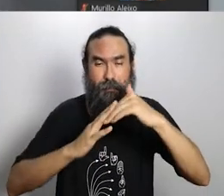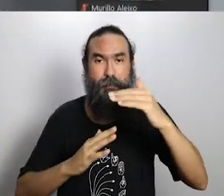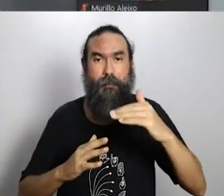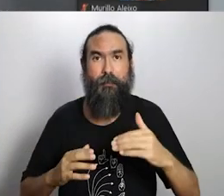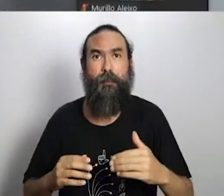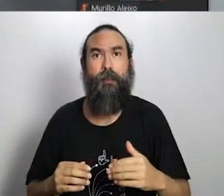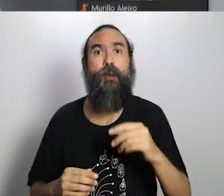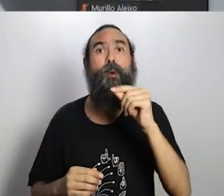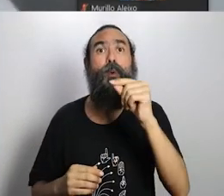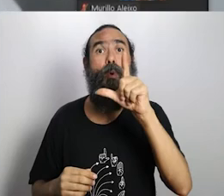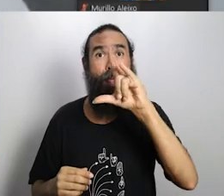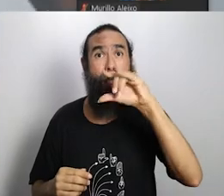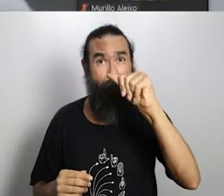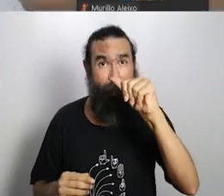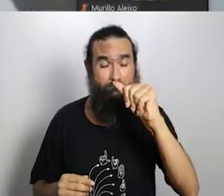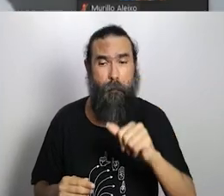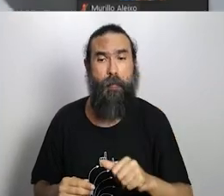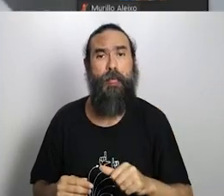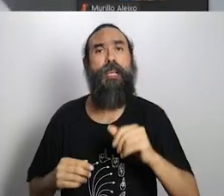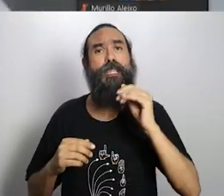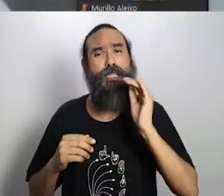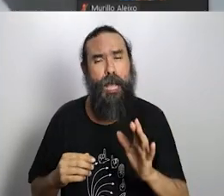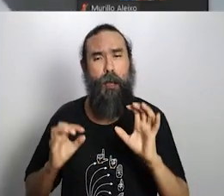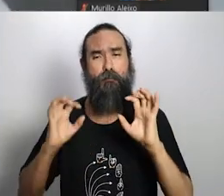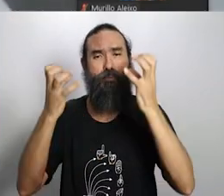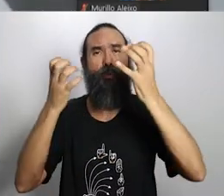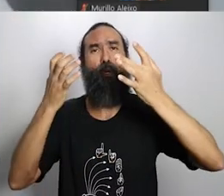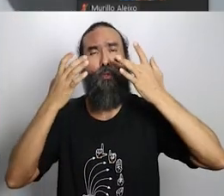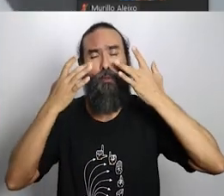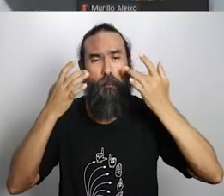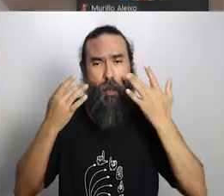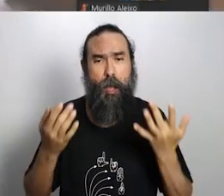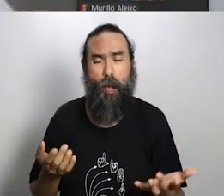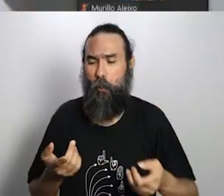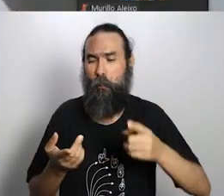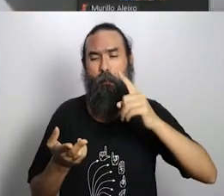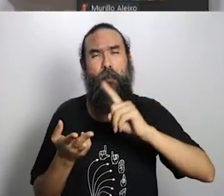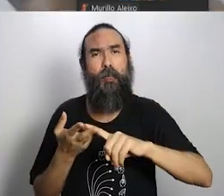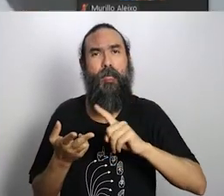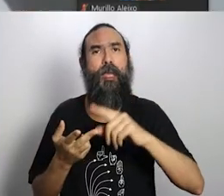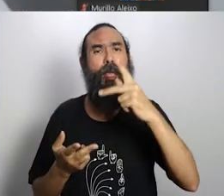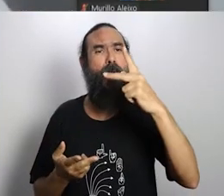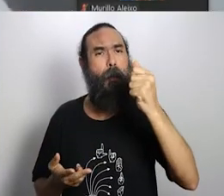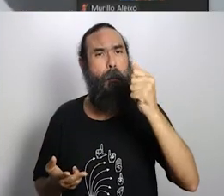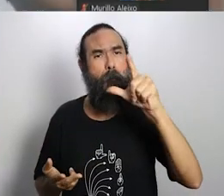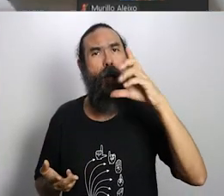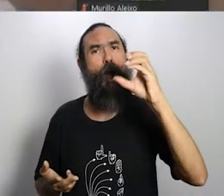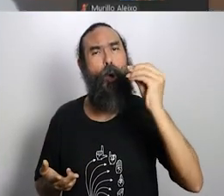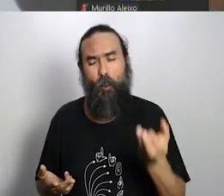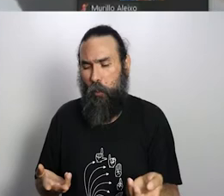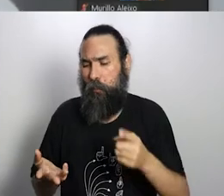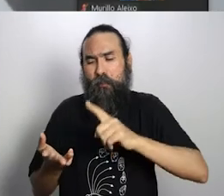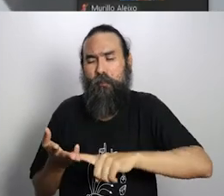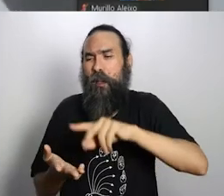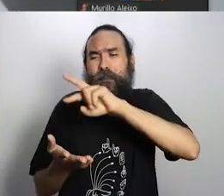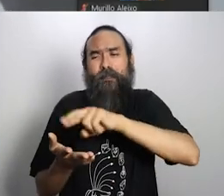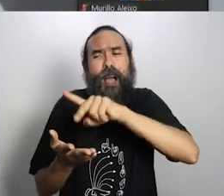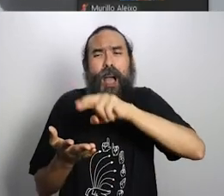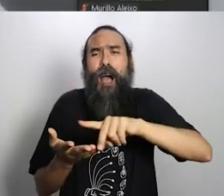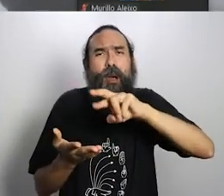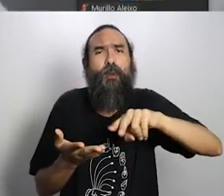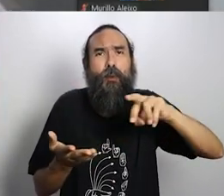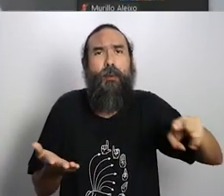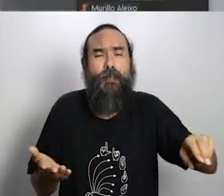Belo Horizonte. E aí, quando você se aposta de um teatro, você tem que estar atento ao figurino, você tem que estar atento à